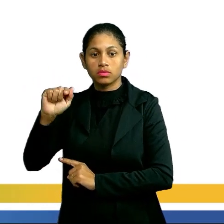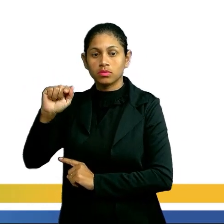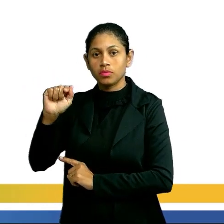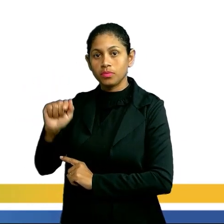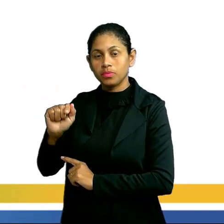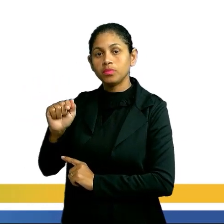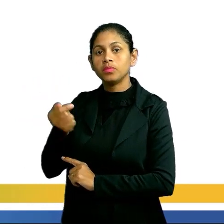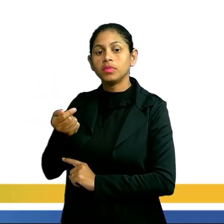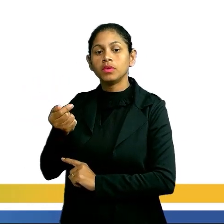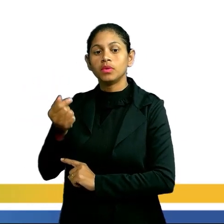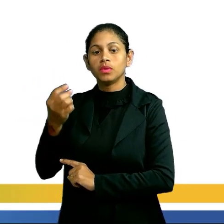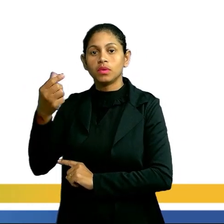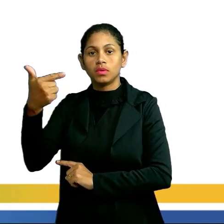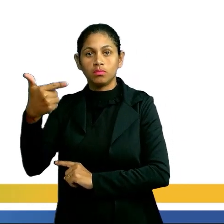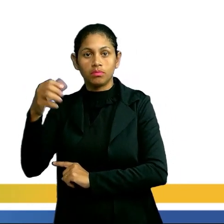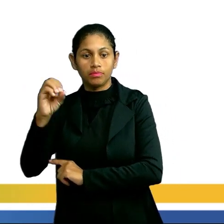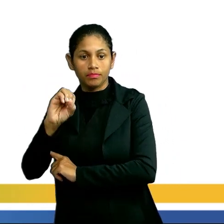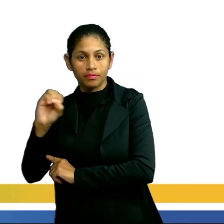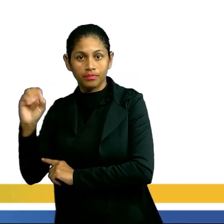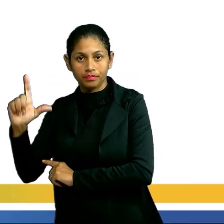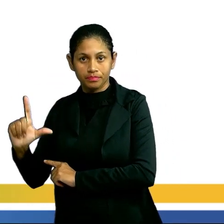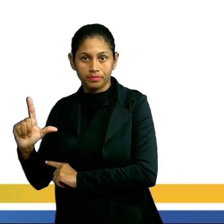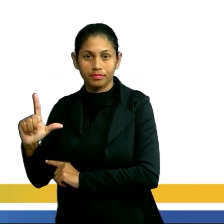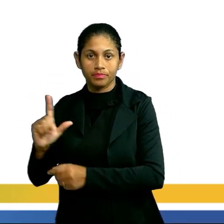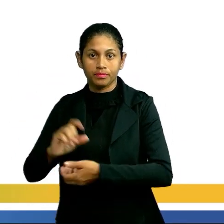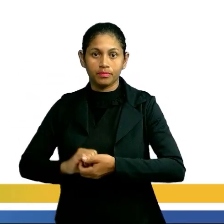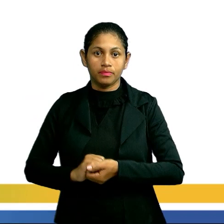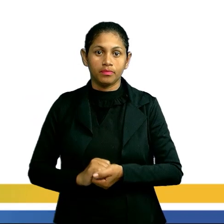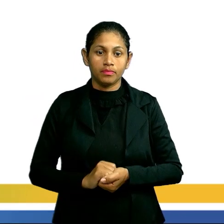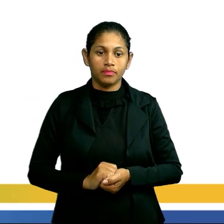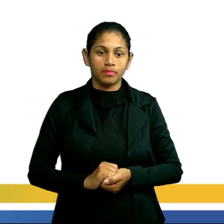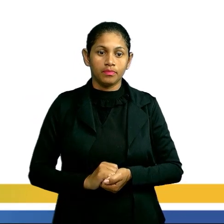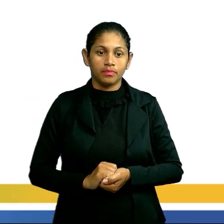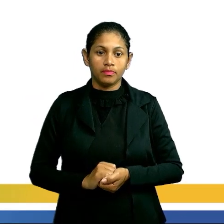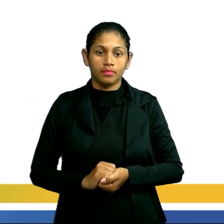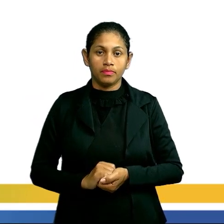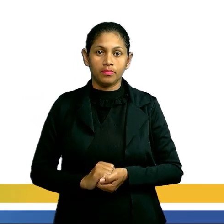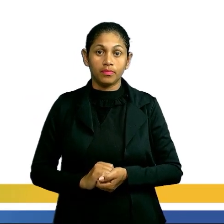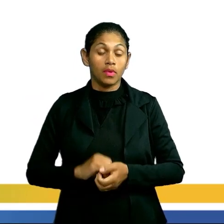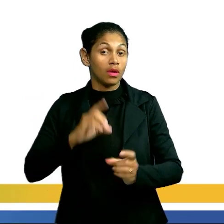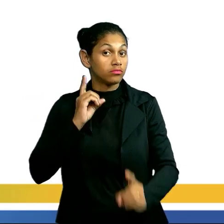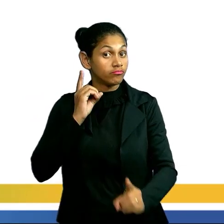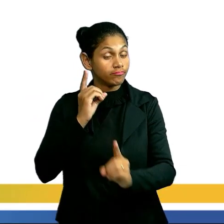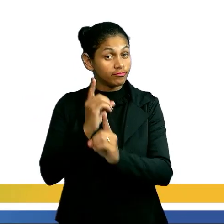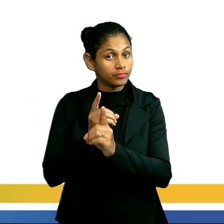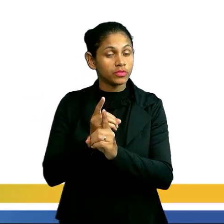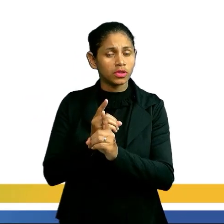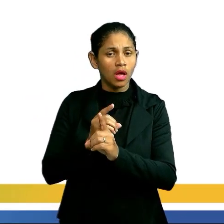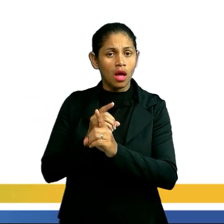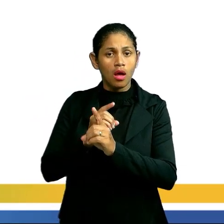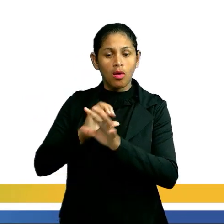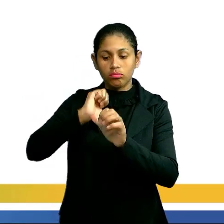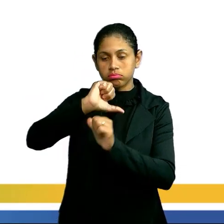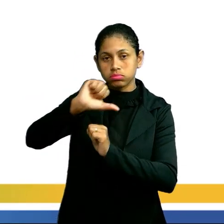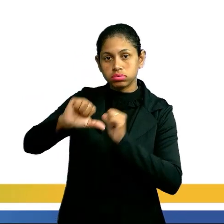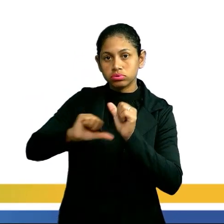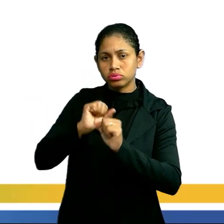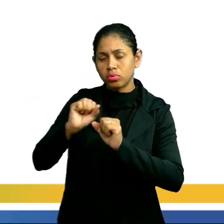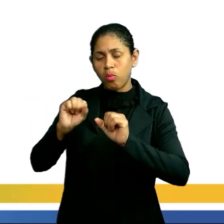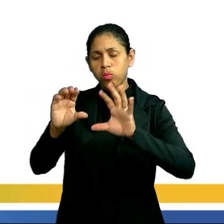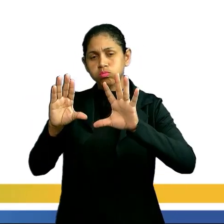volume igual a 4.200 litros. Achada a variação do volume, que é de 4.200